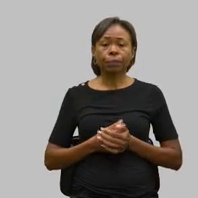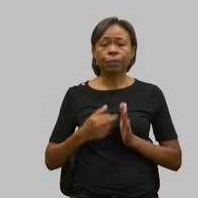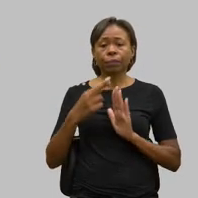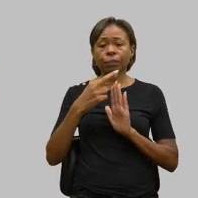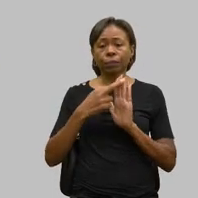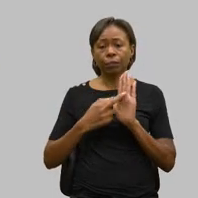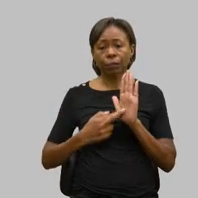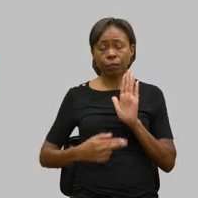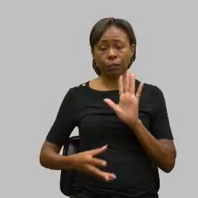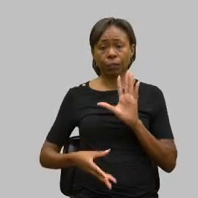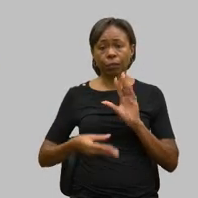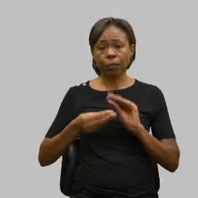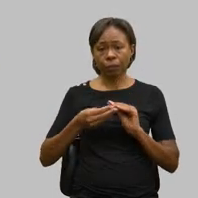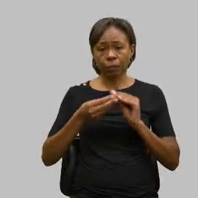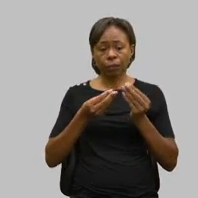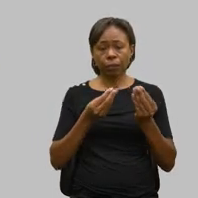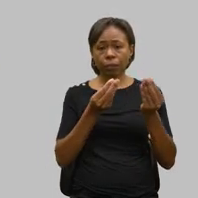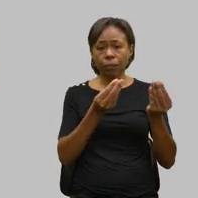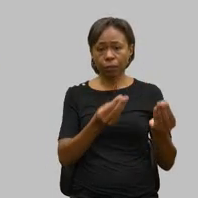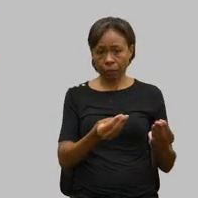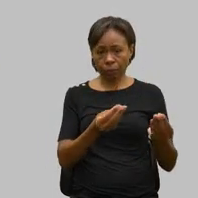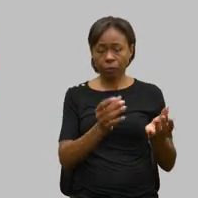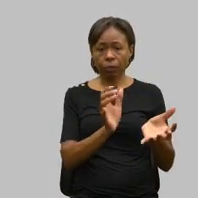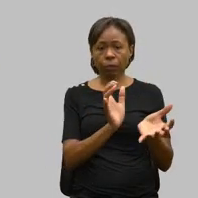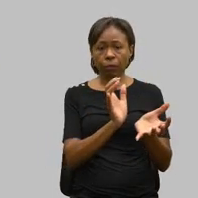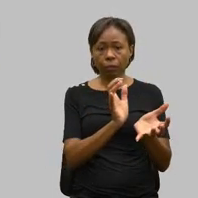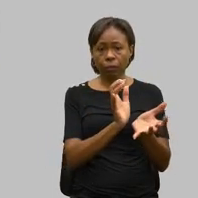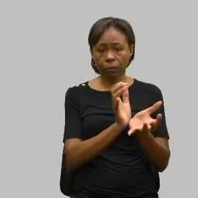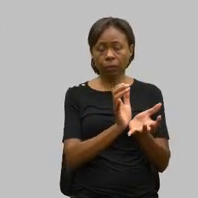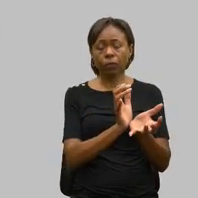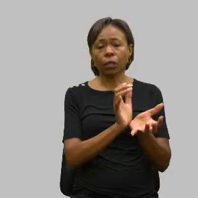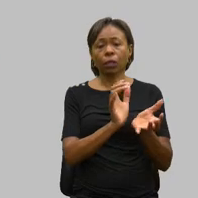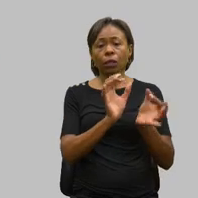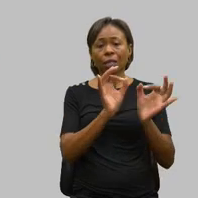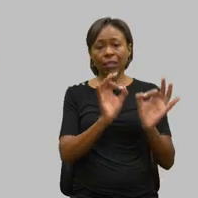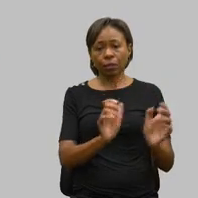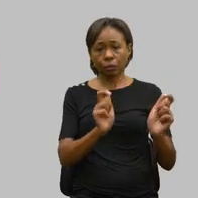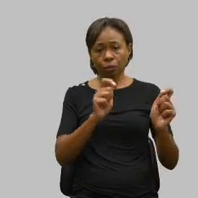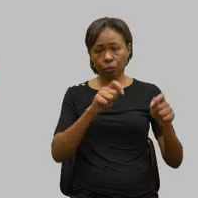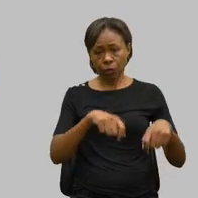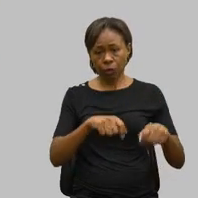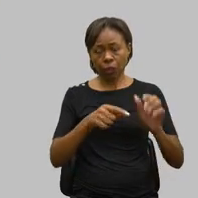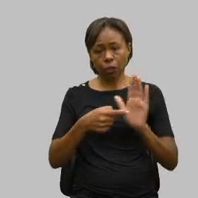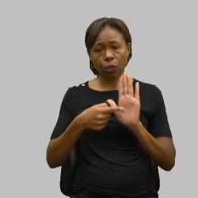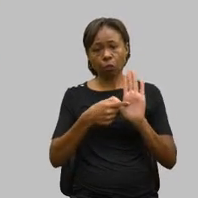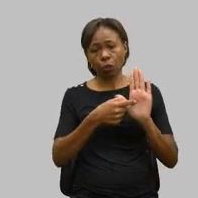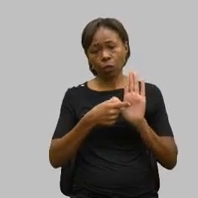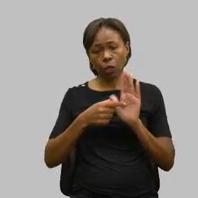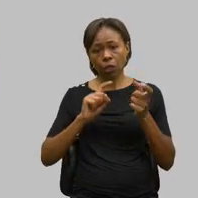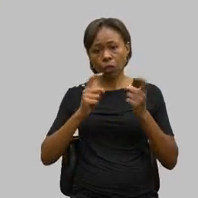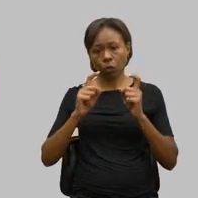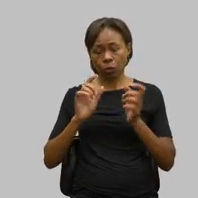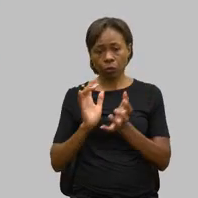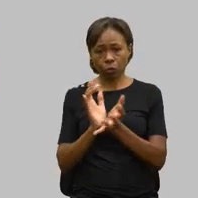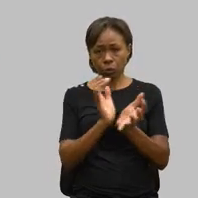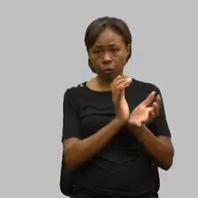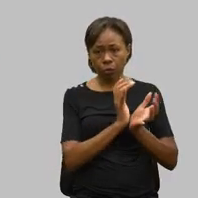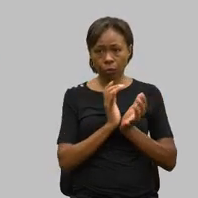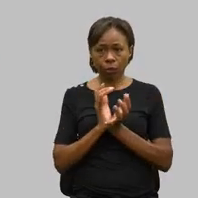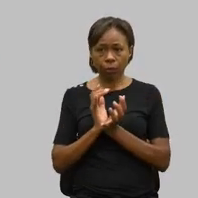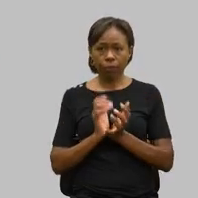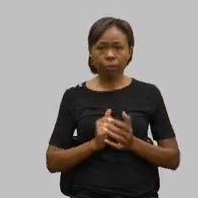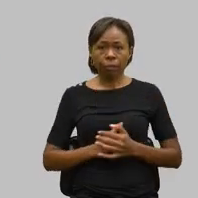temática competente e serão apreciados nas reuniões ordinárias das comissões. Bom,